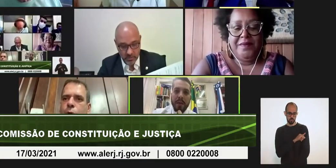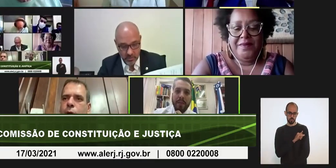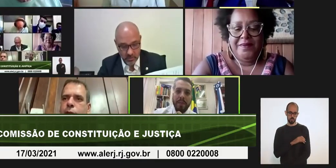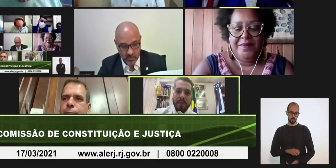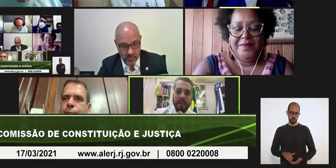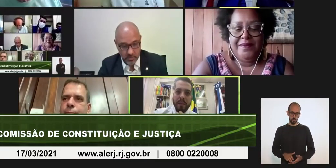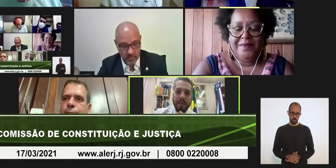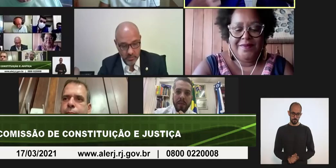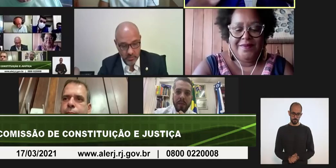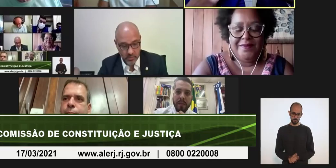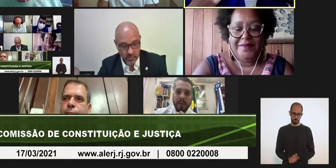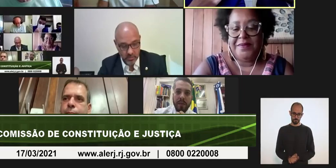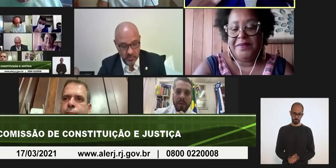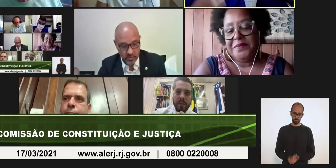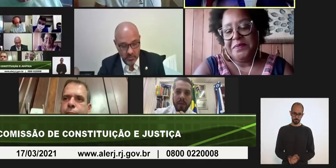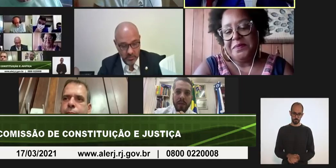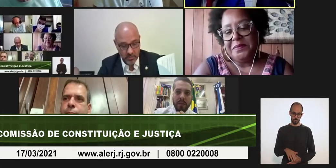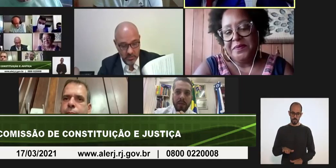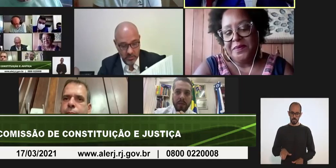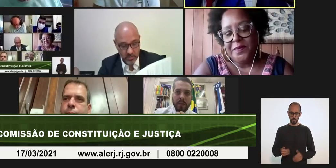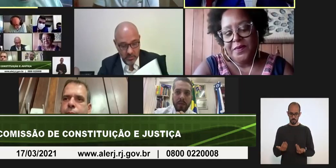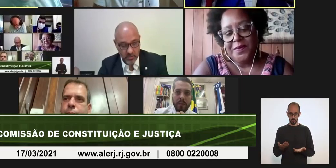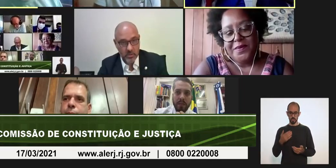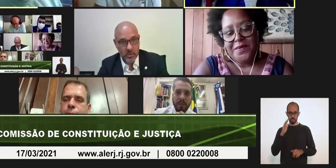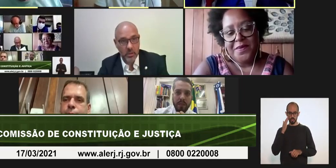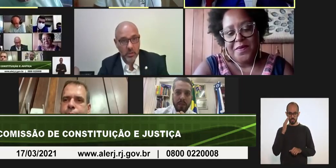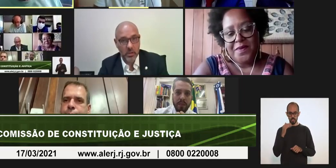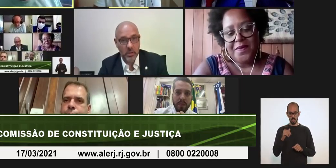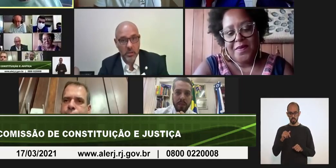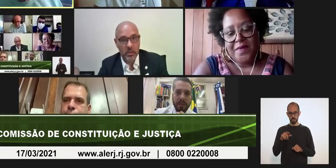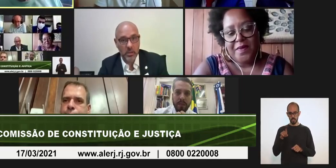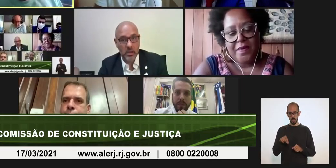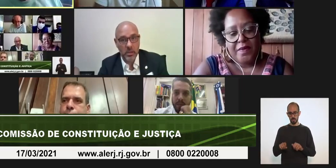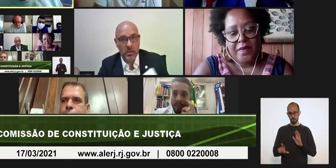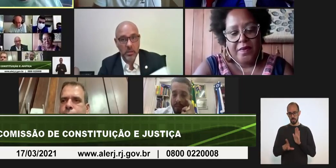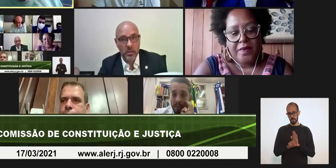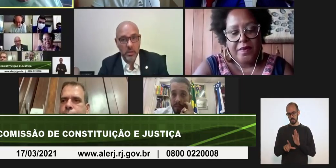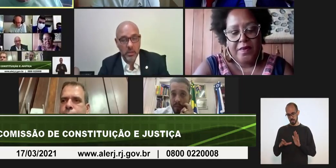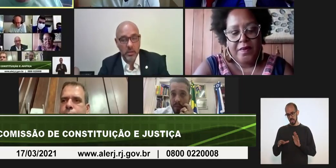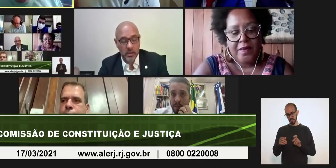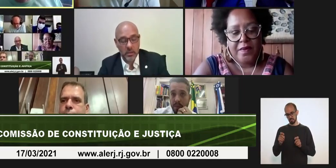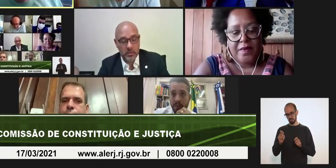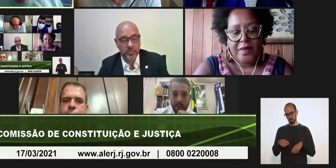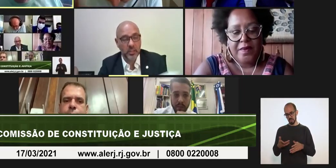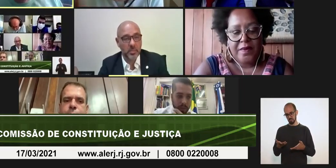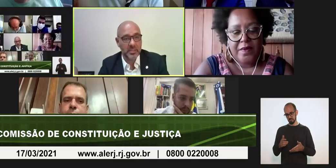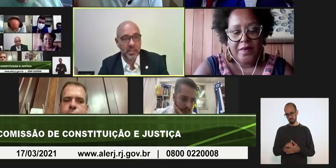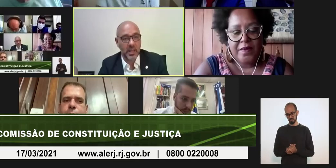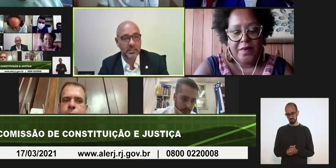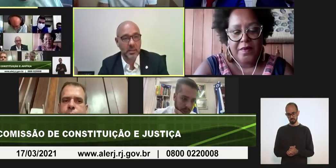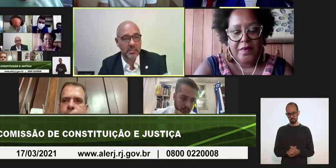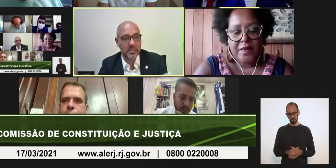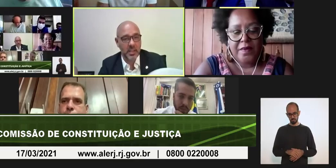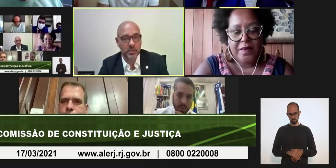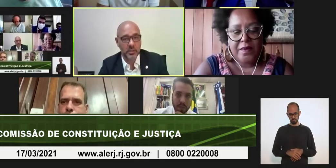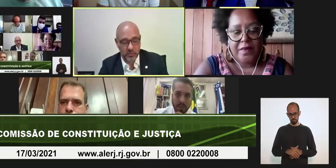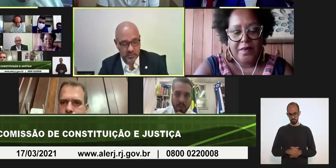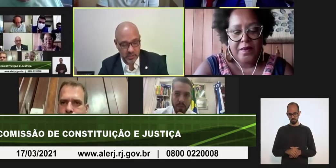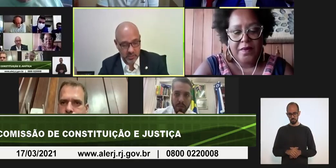ser, altera a lei número tal, criando o programa Limpa Rio nos artigos